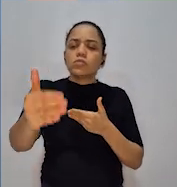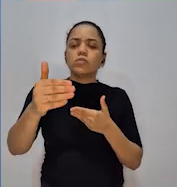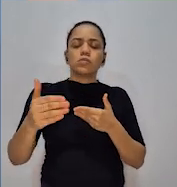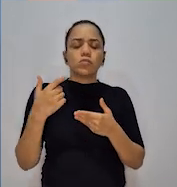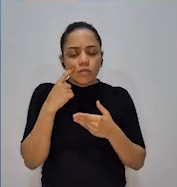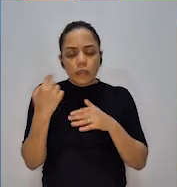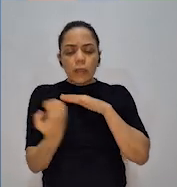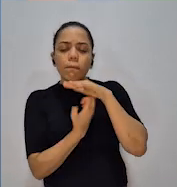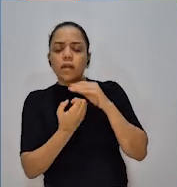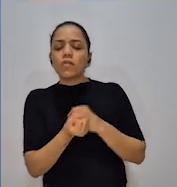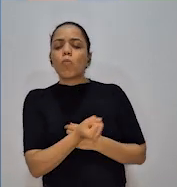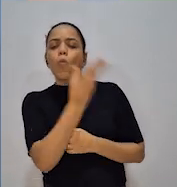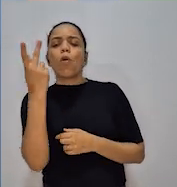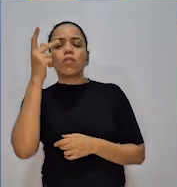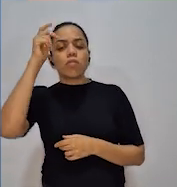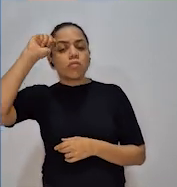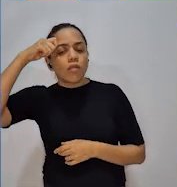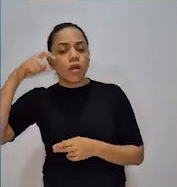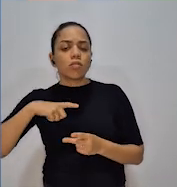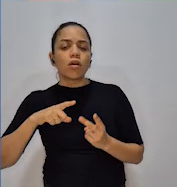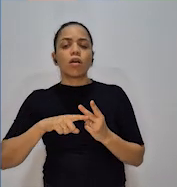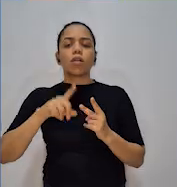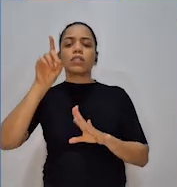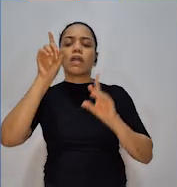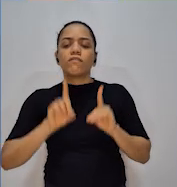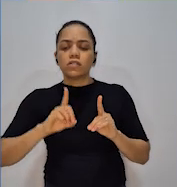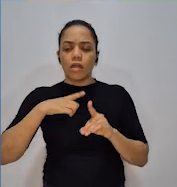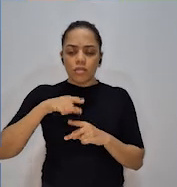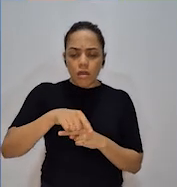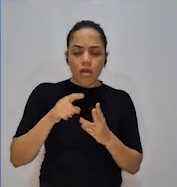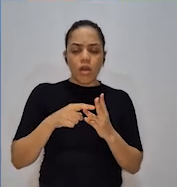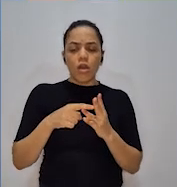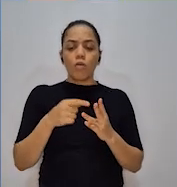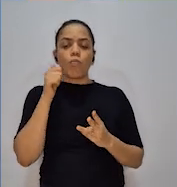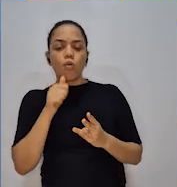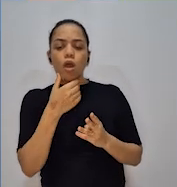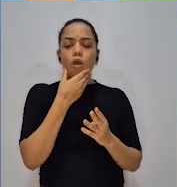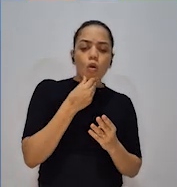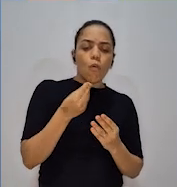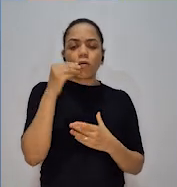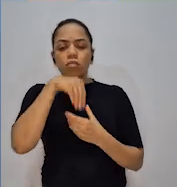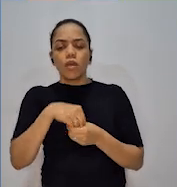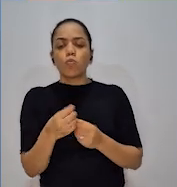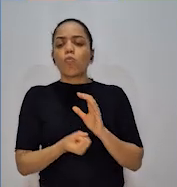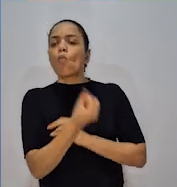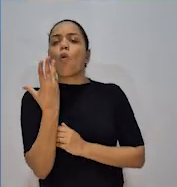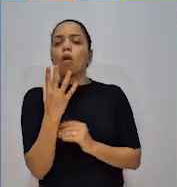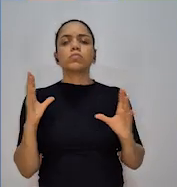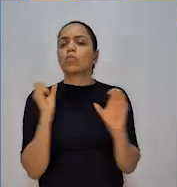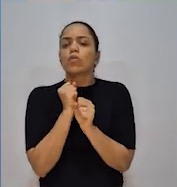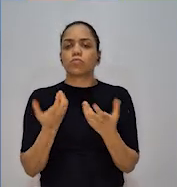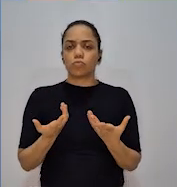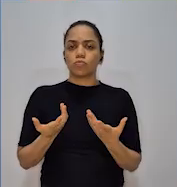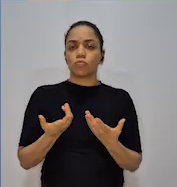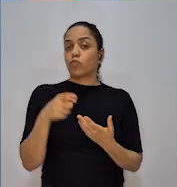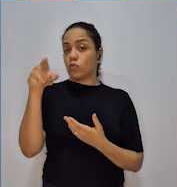Quantas pessoas com deficiência? Quantas mulheres? Quantos homens? Todas essas informações vão ajudar para que você entenda o